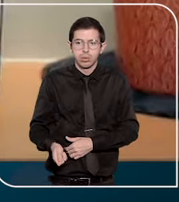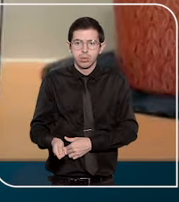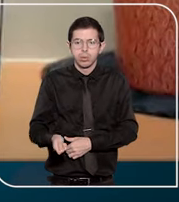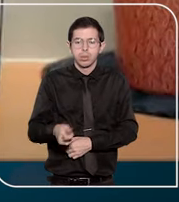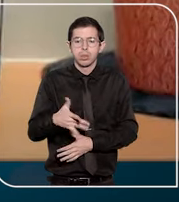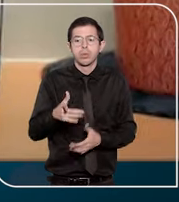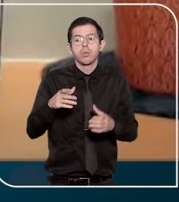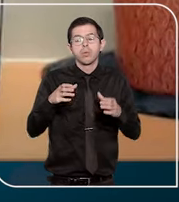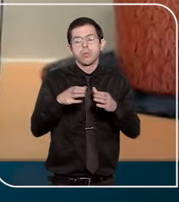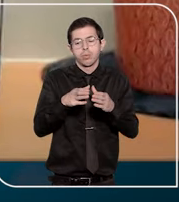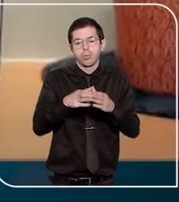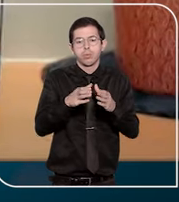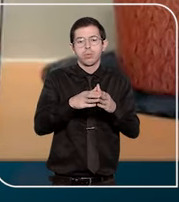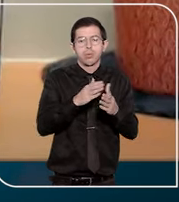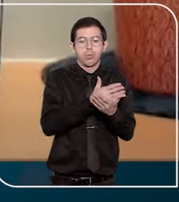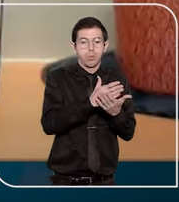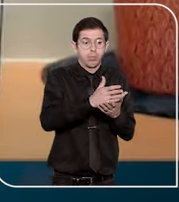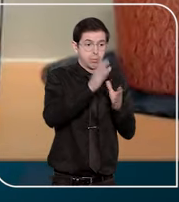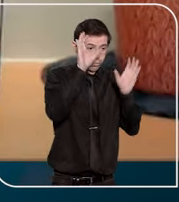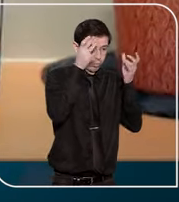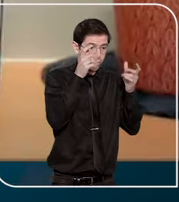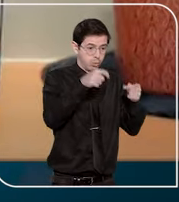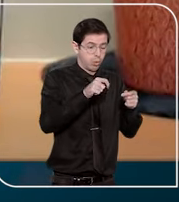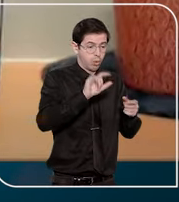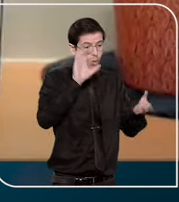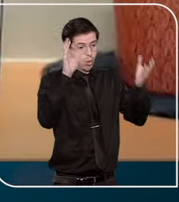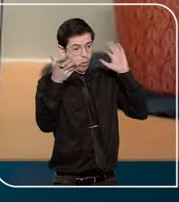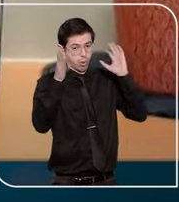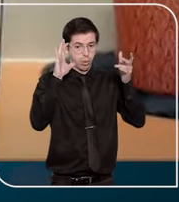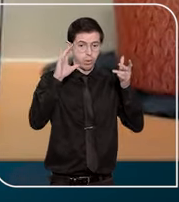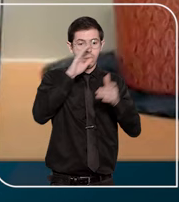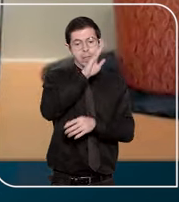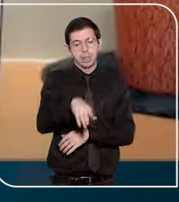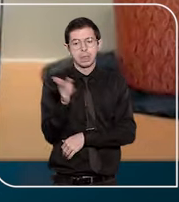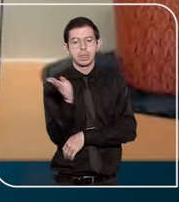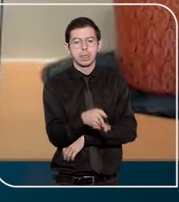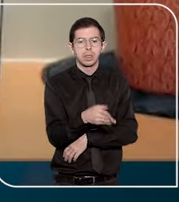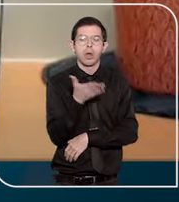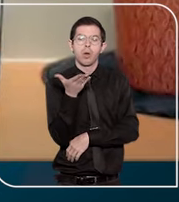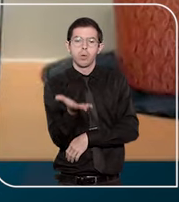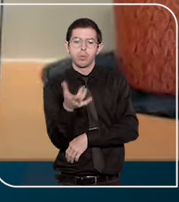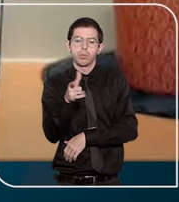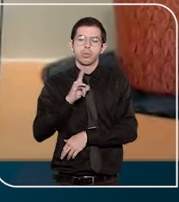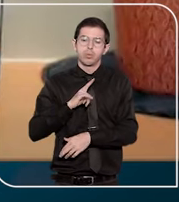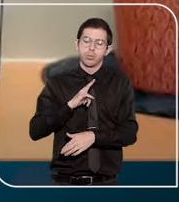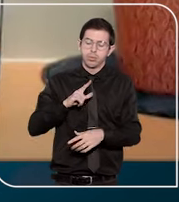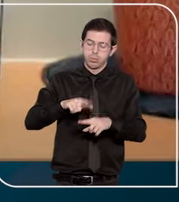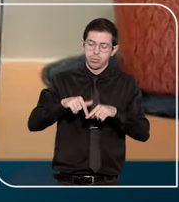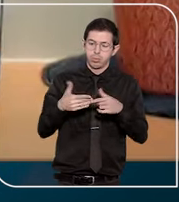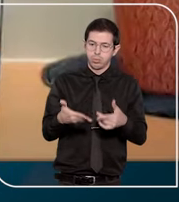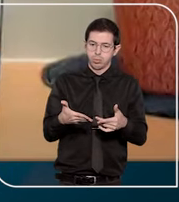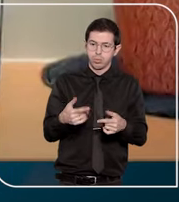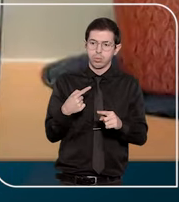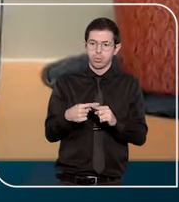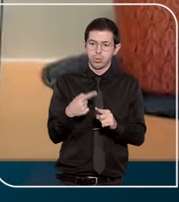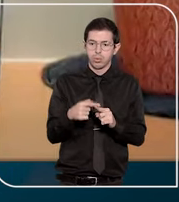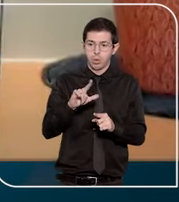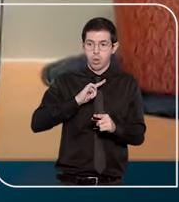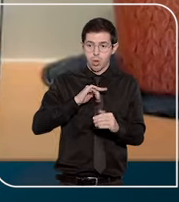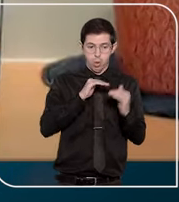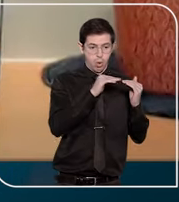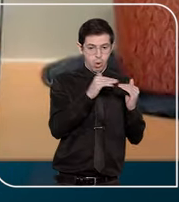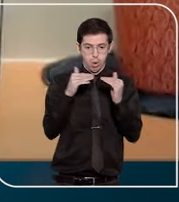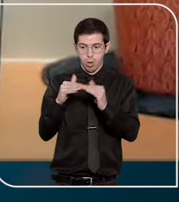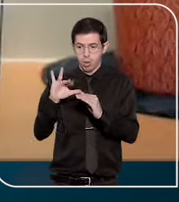julgador, em razão da intempestividade, refutar o juiz de retratação, porque o acordo que